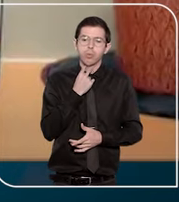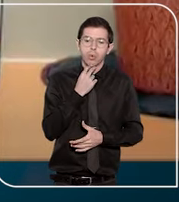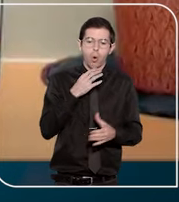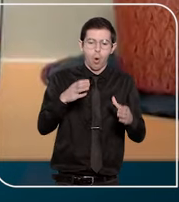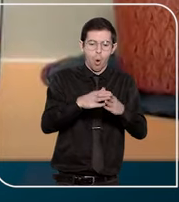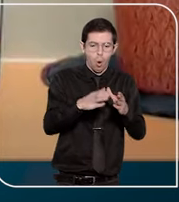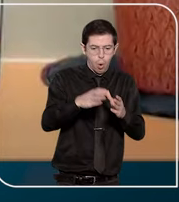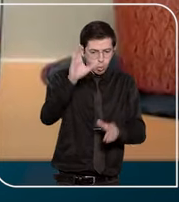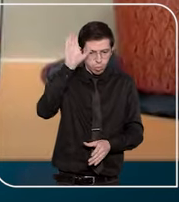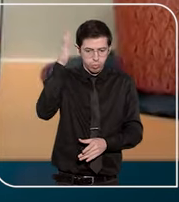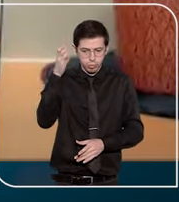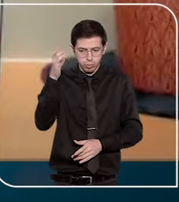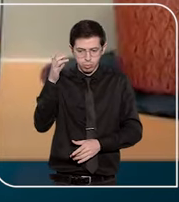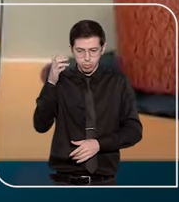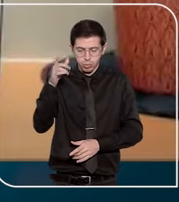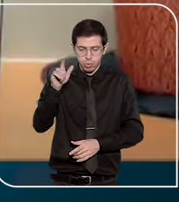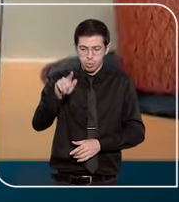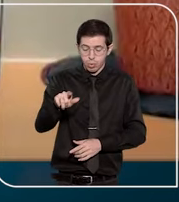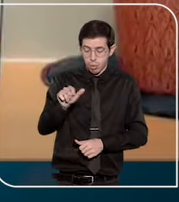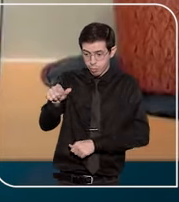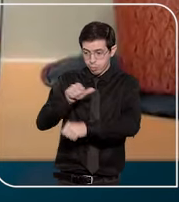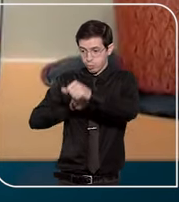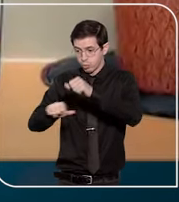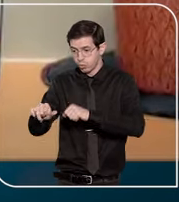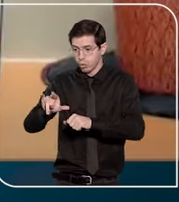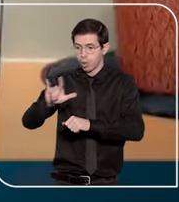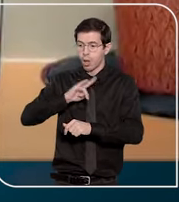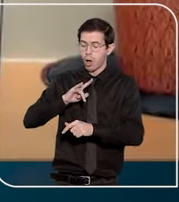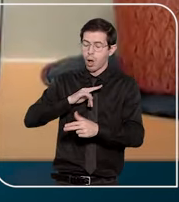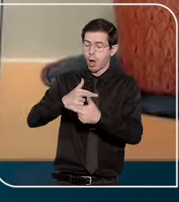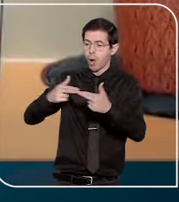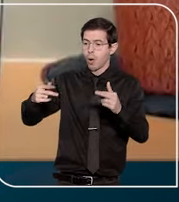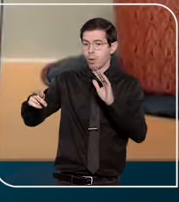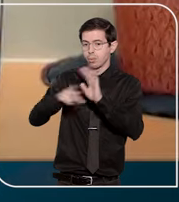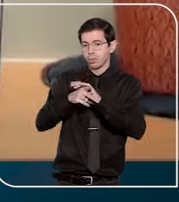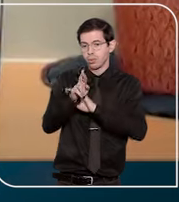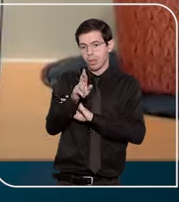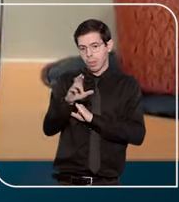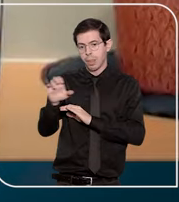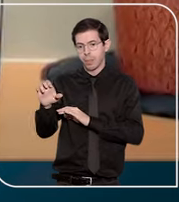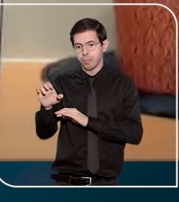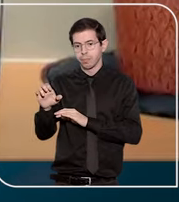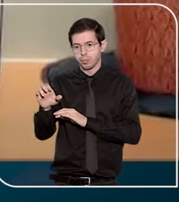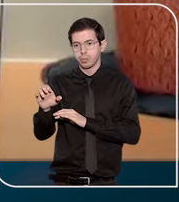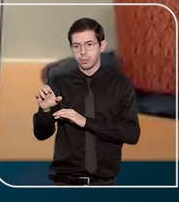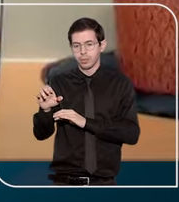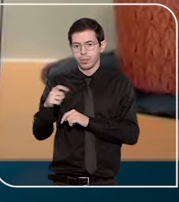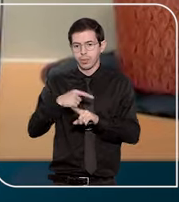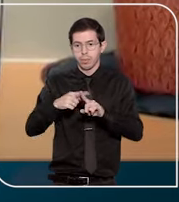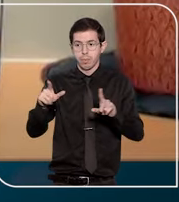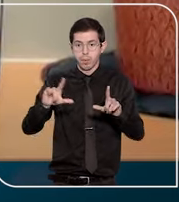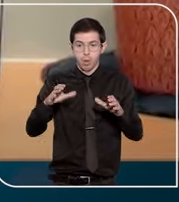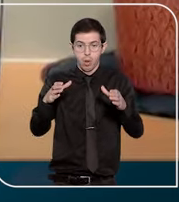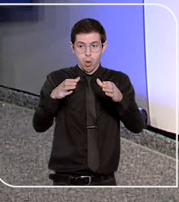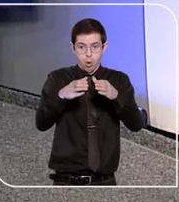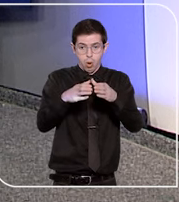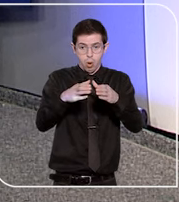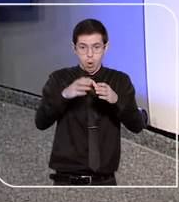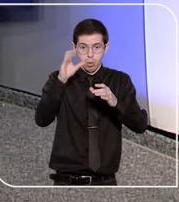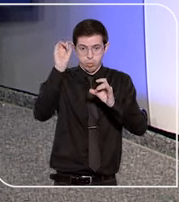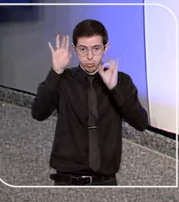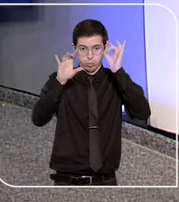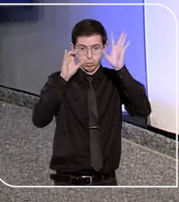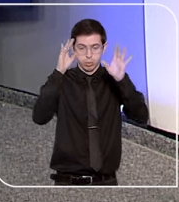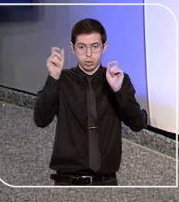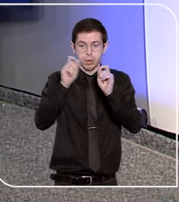refutar o juiz de interpretação em razão de algum defeito do recurso extraordinário. Mas a Corte Especial fez uma ressalva